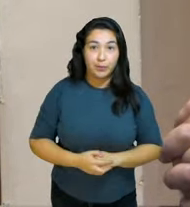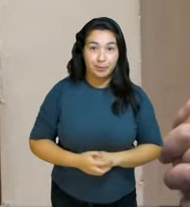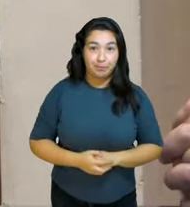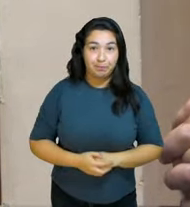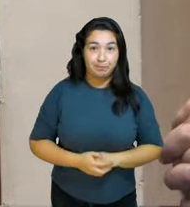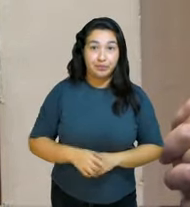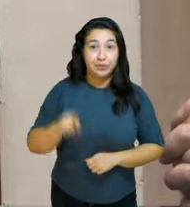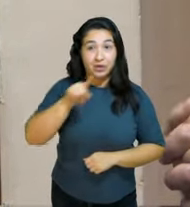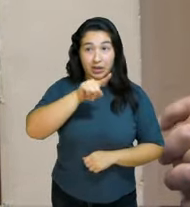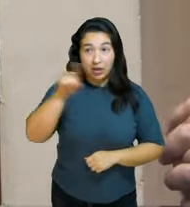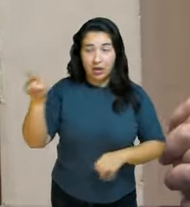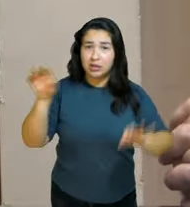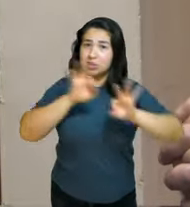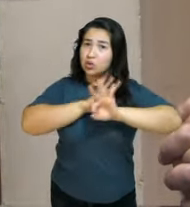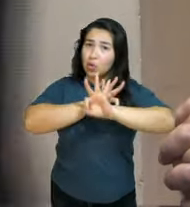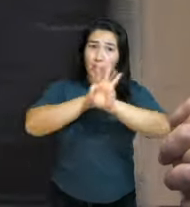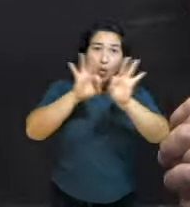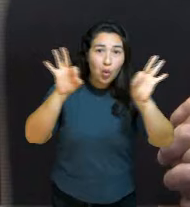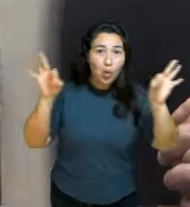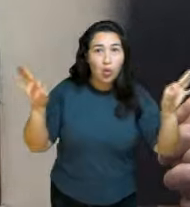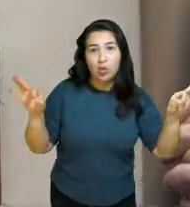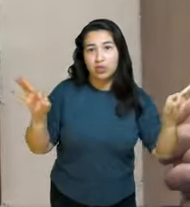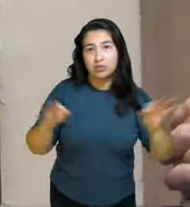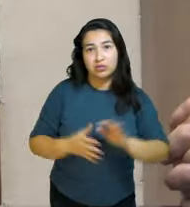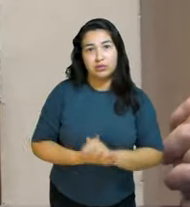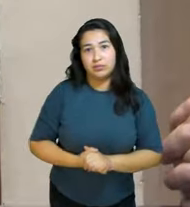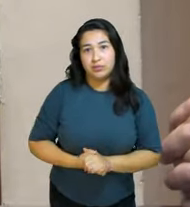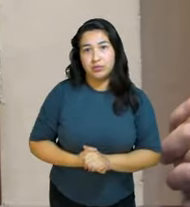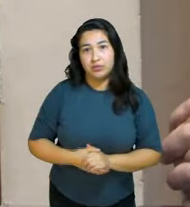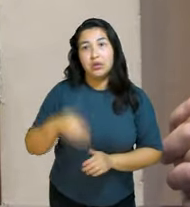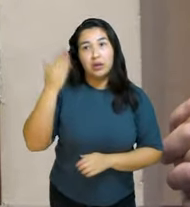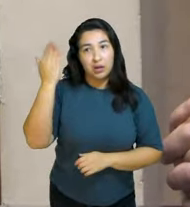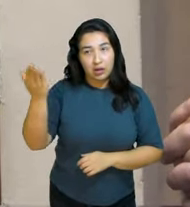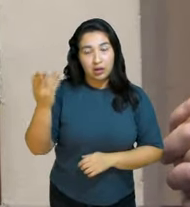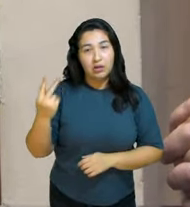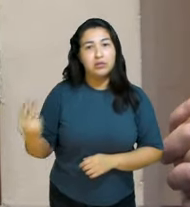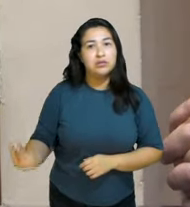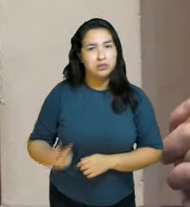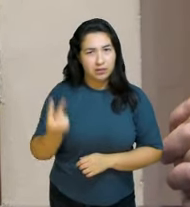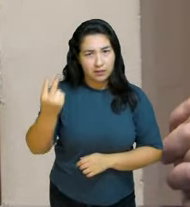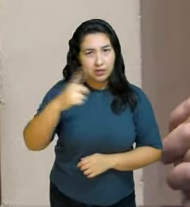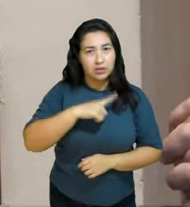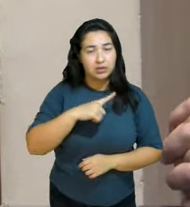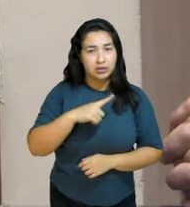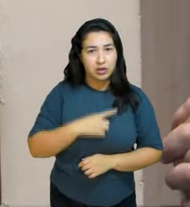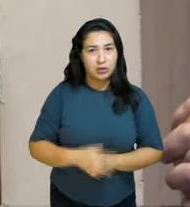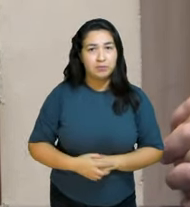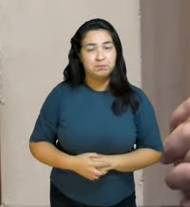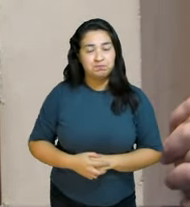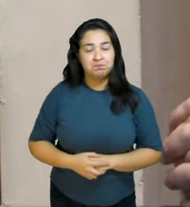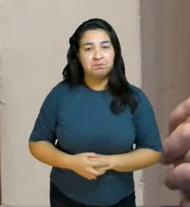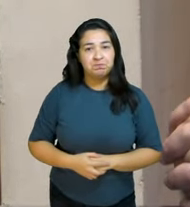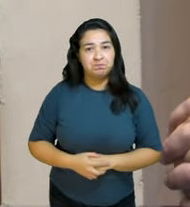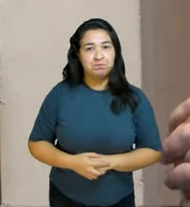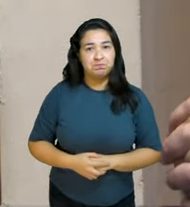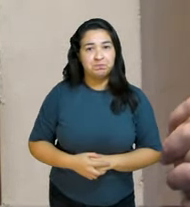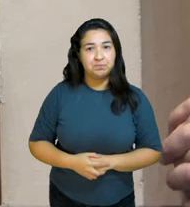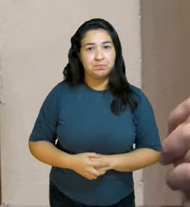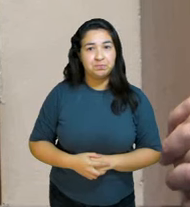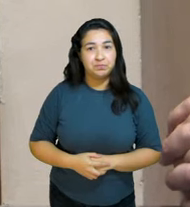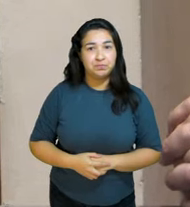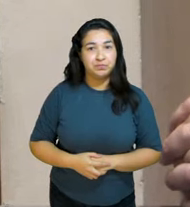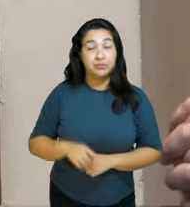são excelentes, são de alta performance. Eles valem muito, têm uma capacidade enorme,